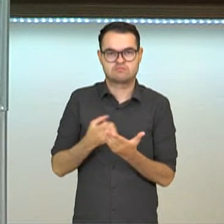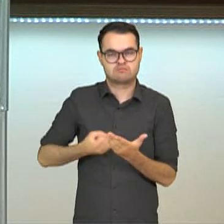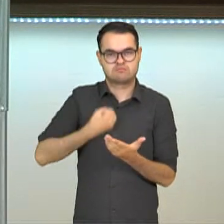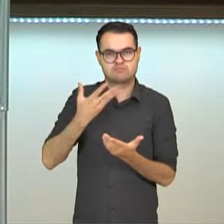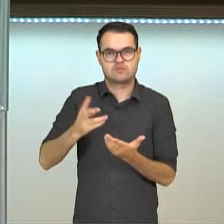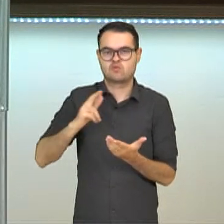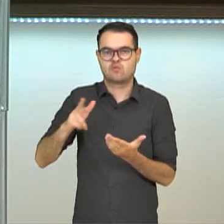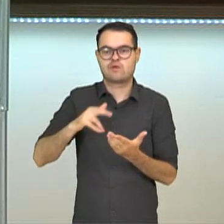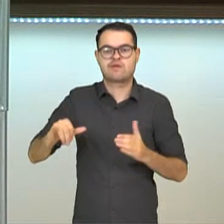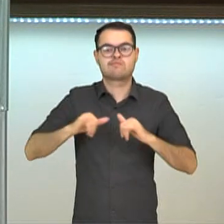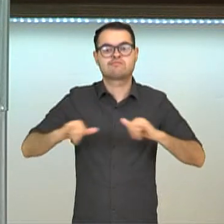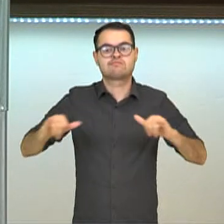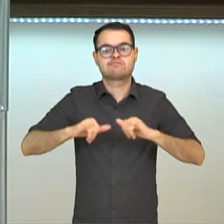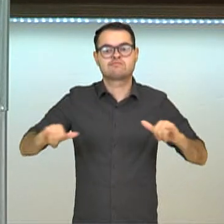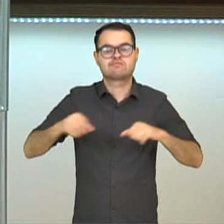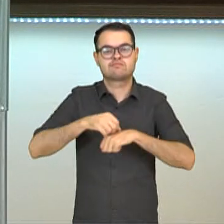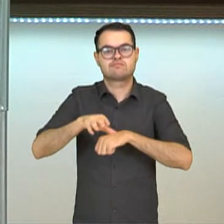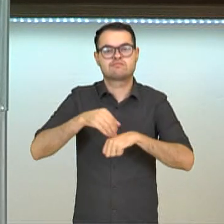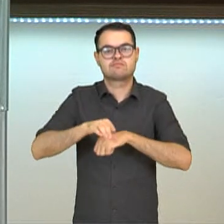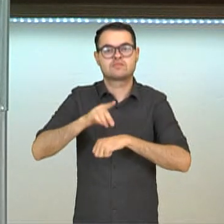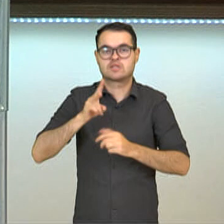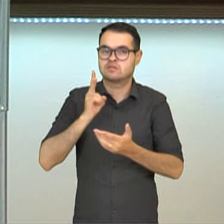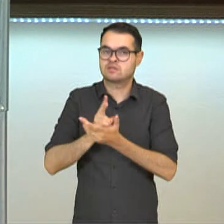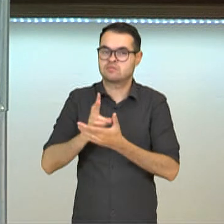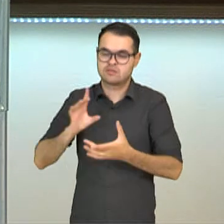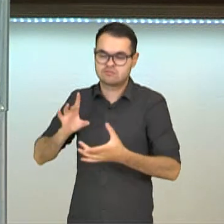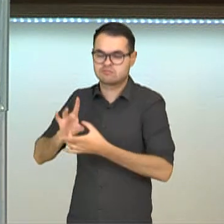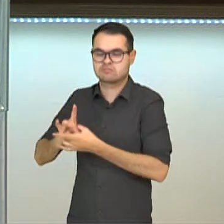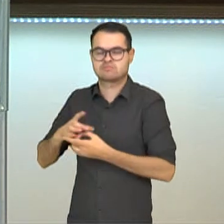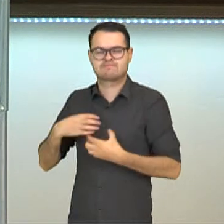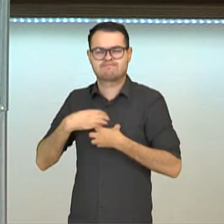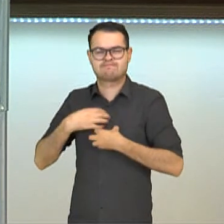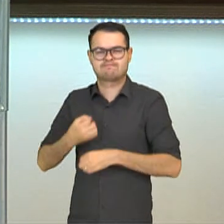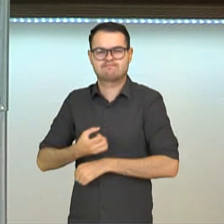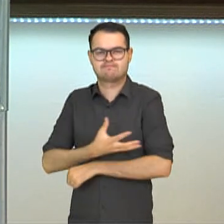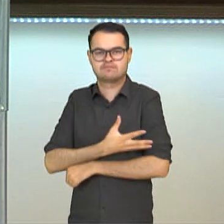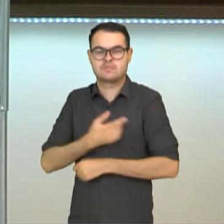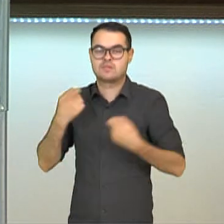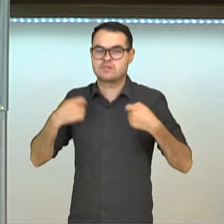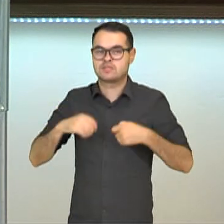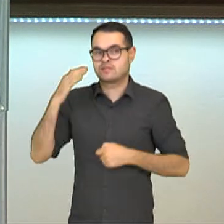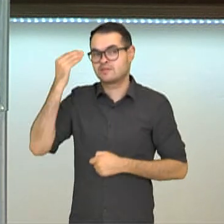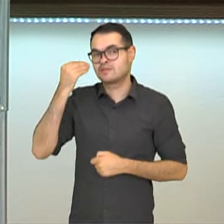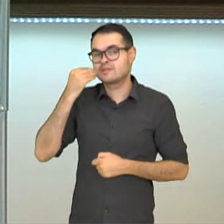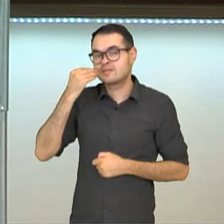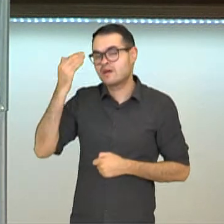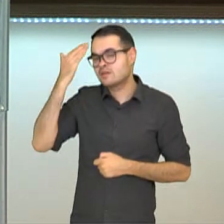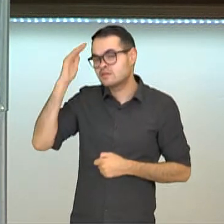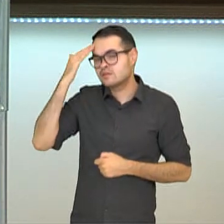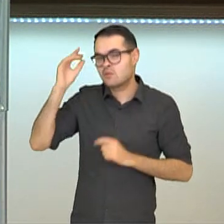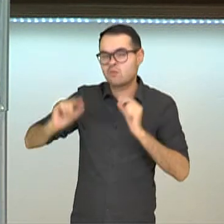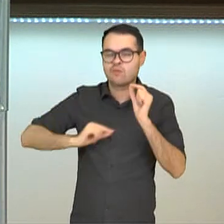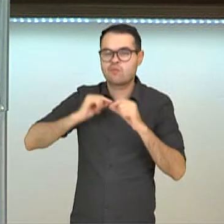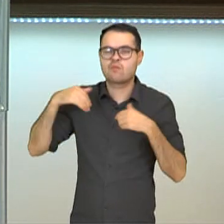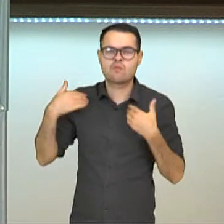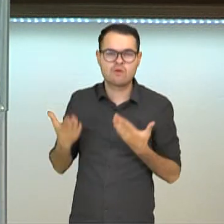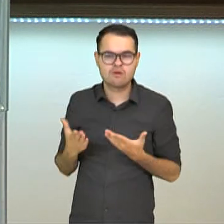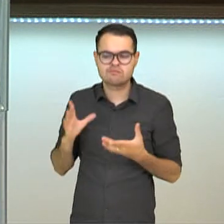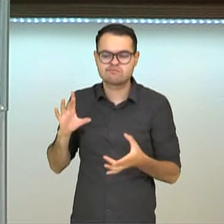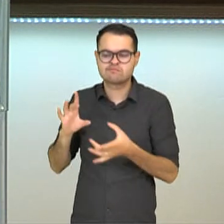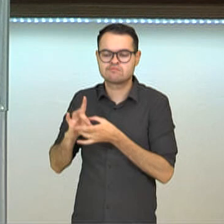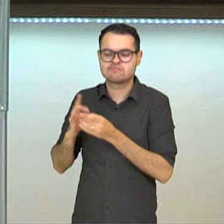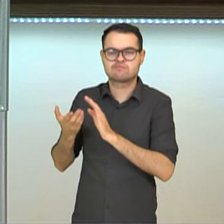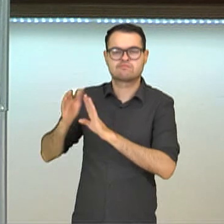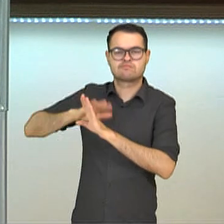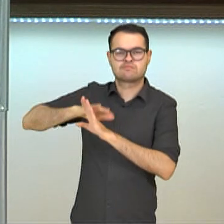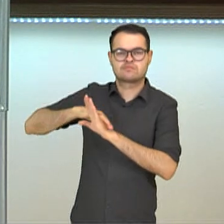forma nenhuma, ele é sempre voltado para a emoção. Então, aqui a gente tem que tentar entender qual é o sentimento que está ali por detrás